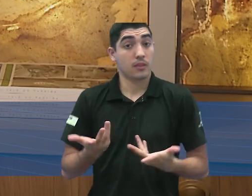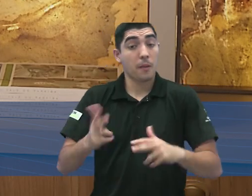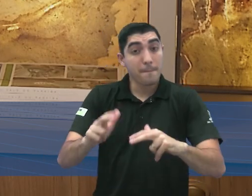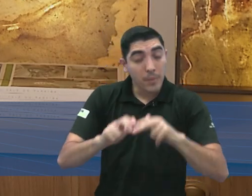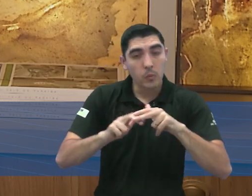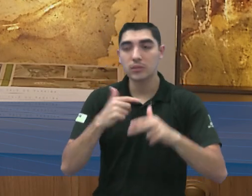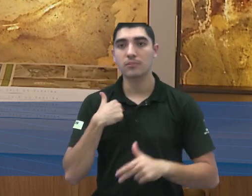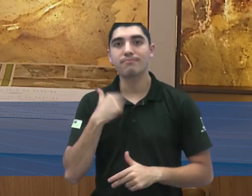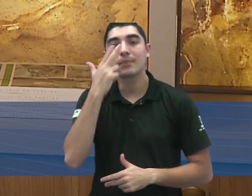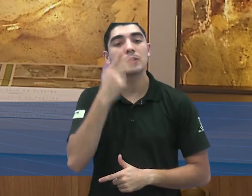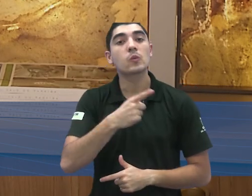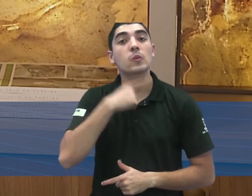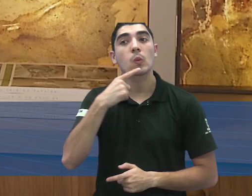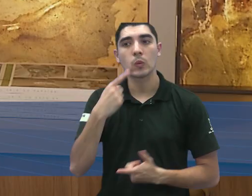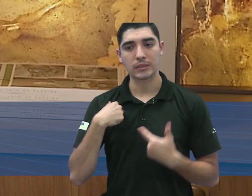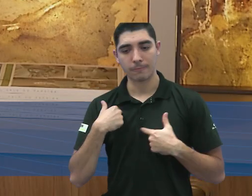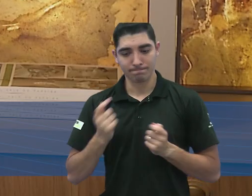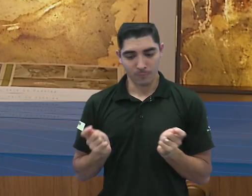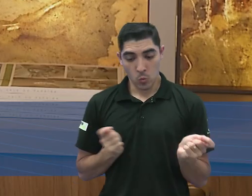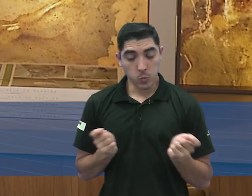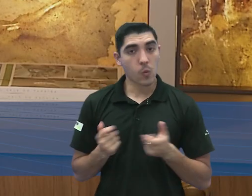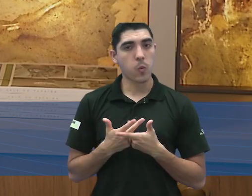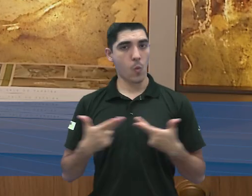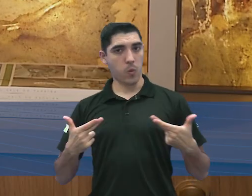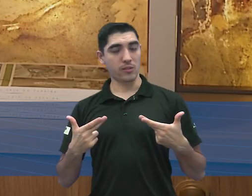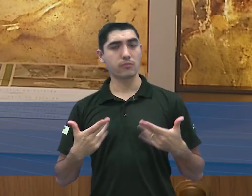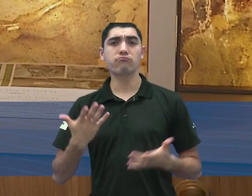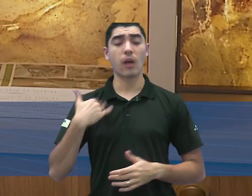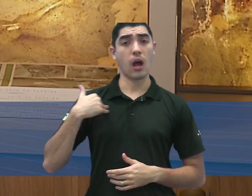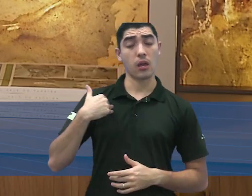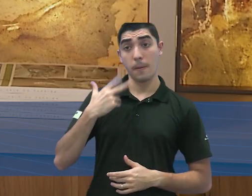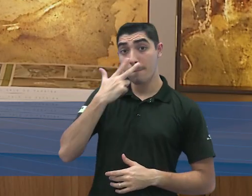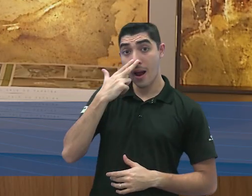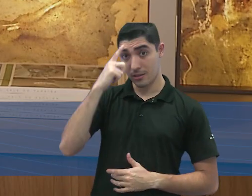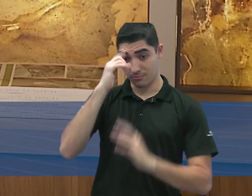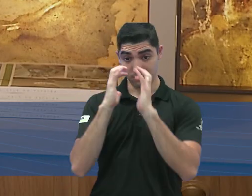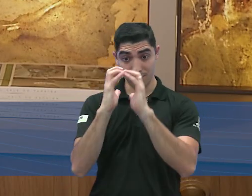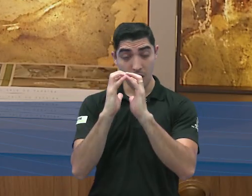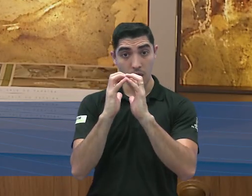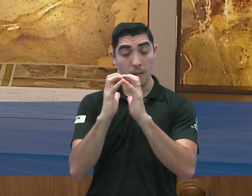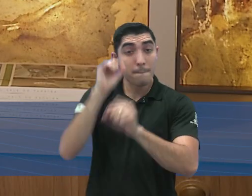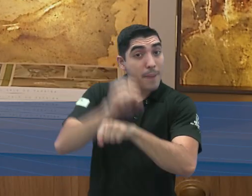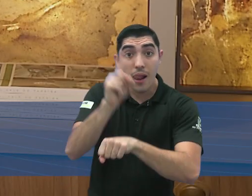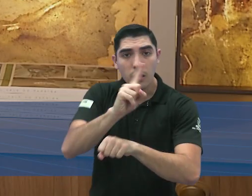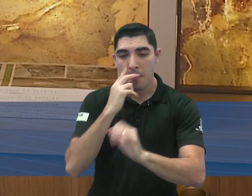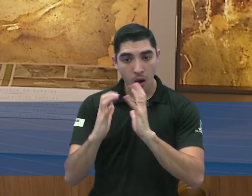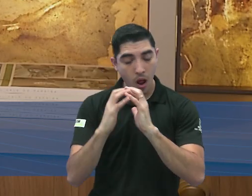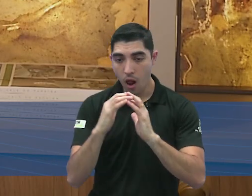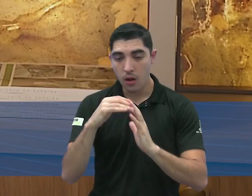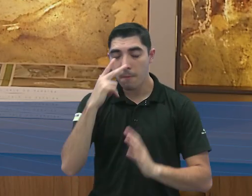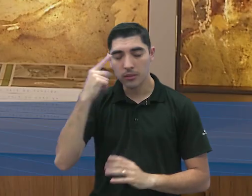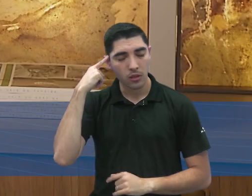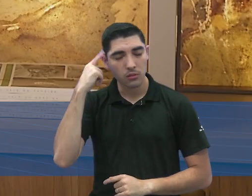você não consegue mais lidar com as frustrações do dia a dia e o seu cérebro, ele literalmente não desliga. Então, você fica